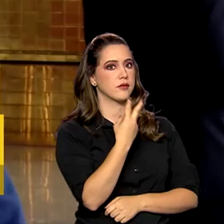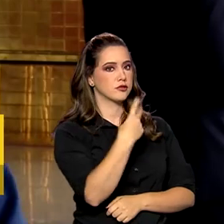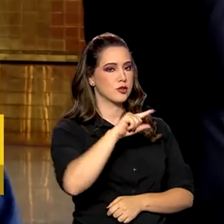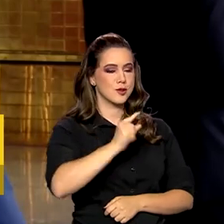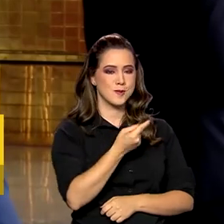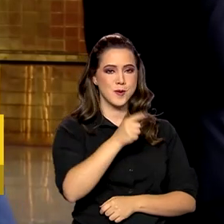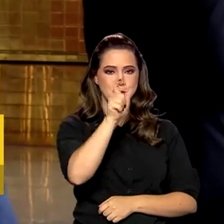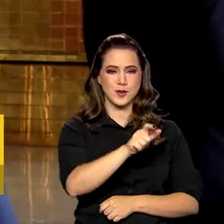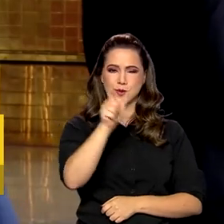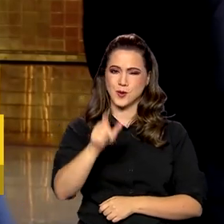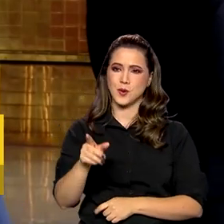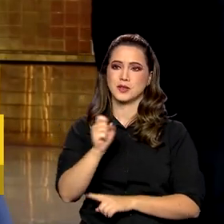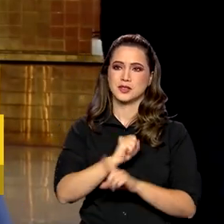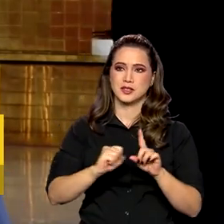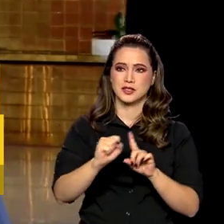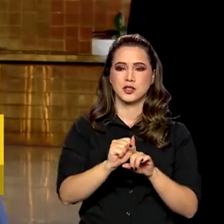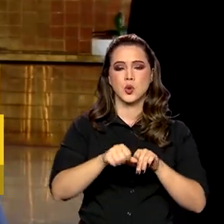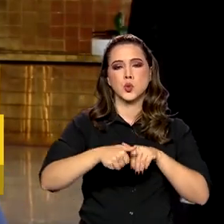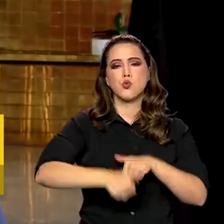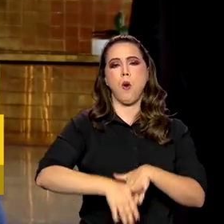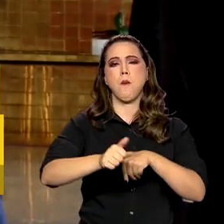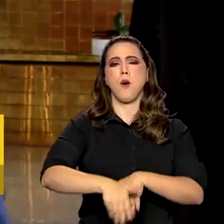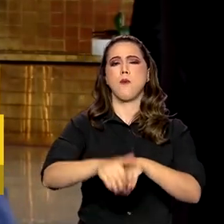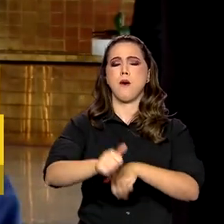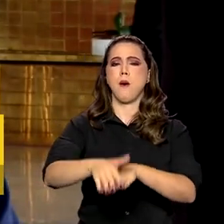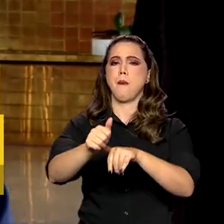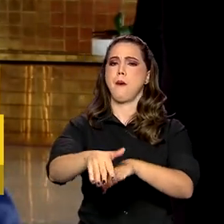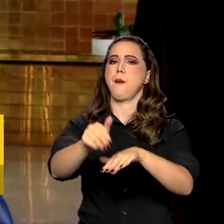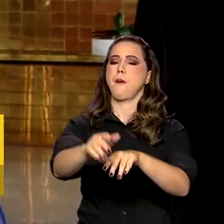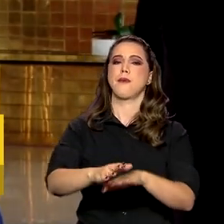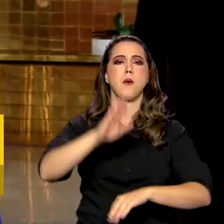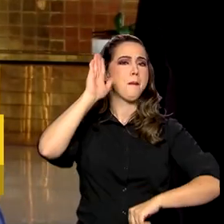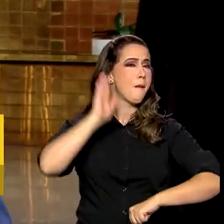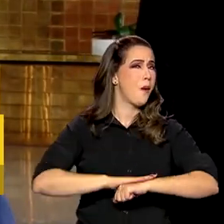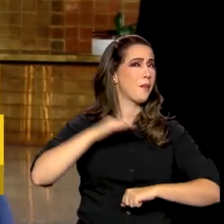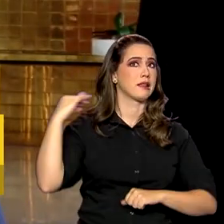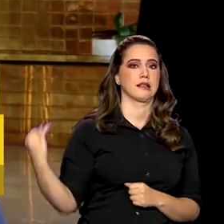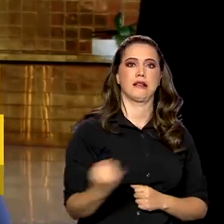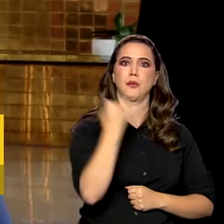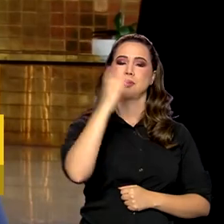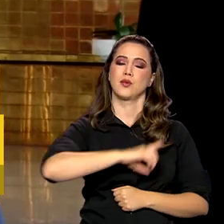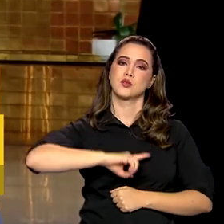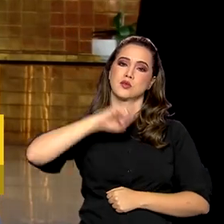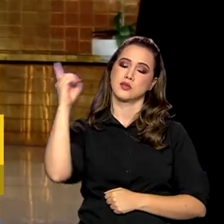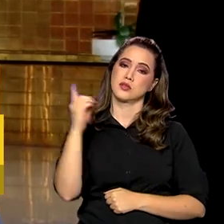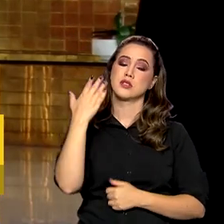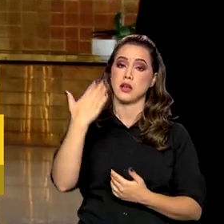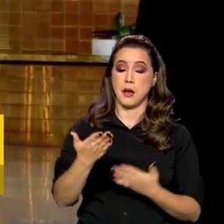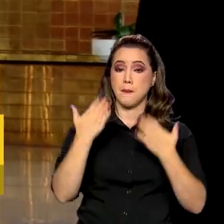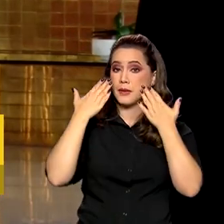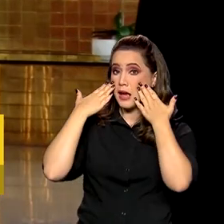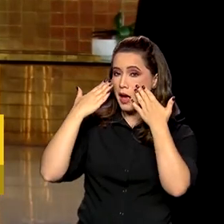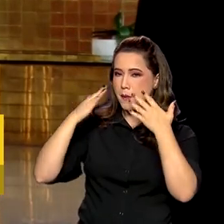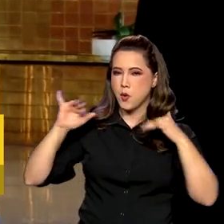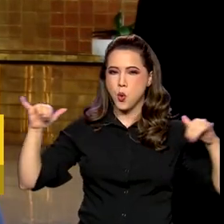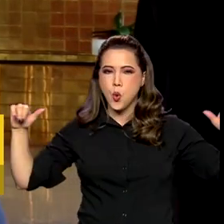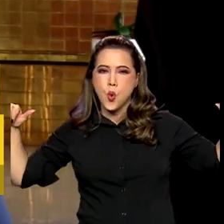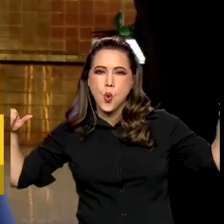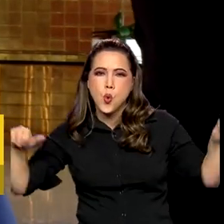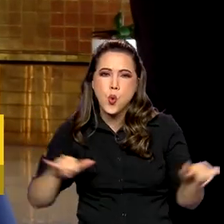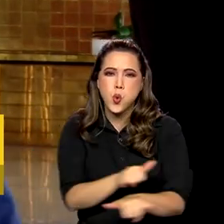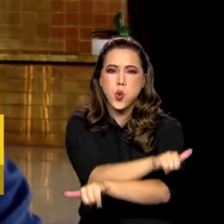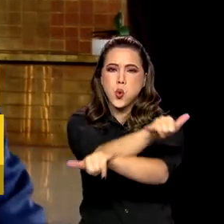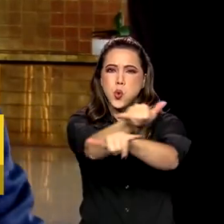civis devem desfilar pela esplanada. Como sempre, um dos momentos mais aguardados do dia é a apresentação da Esquadrilha